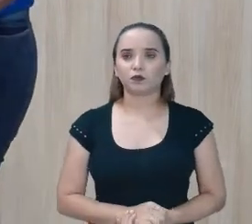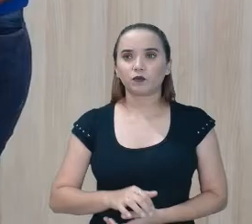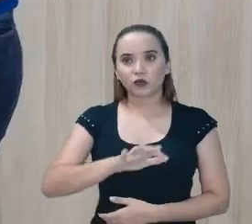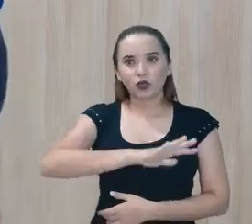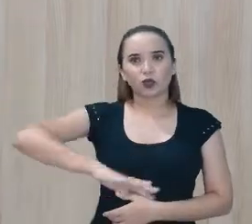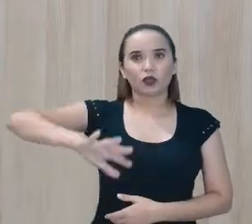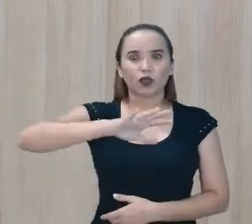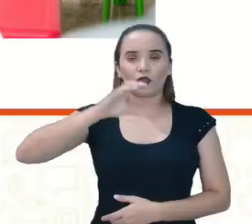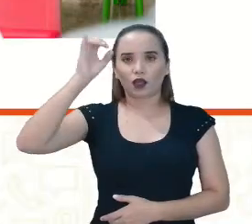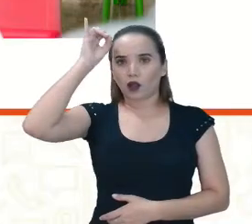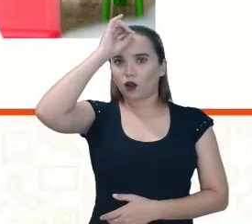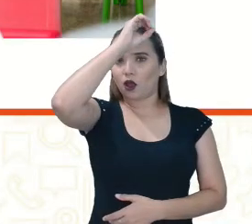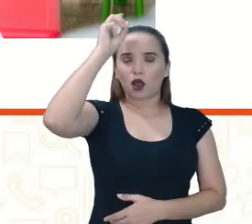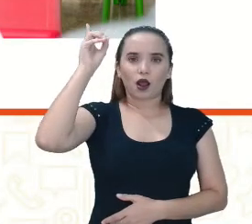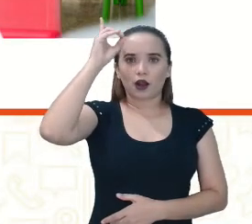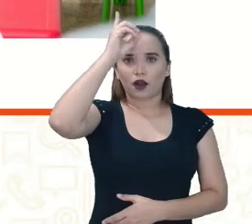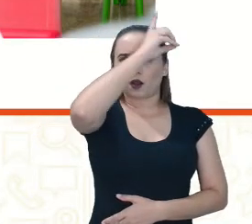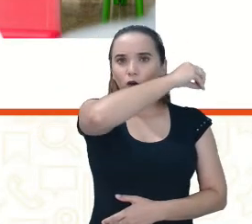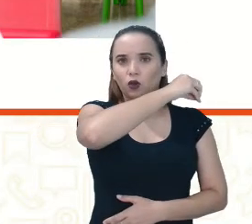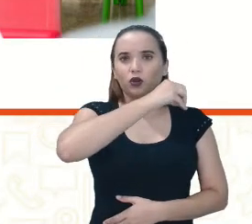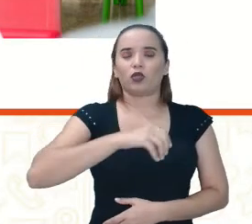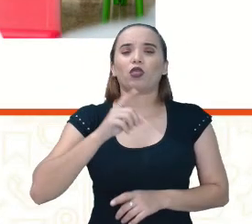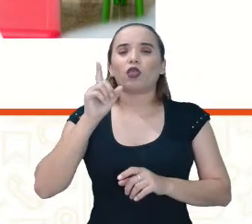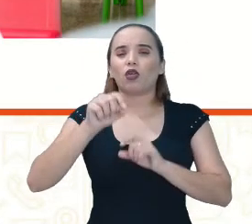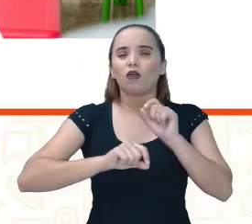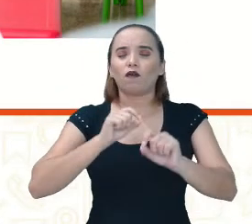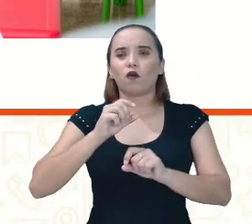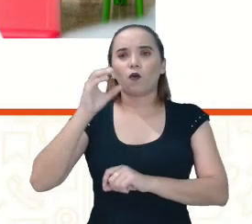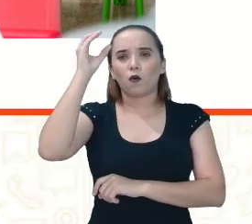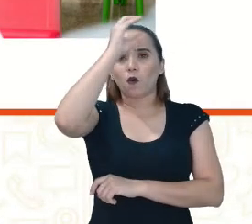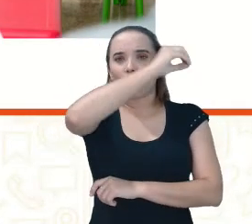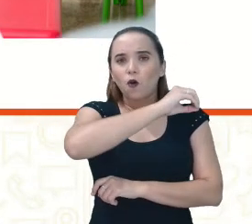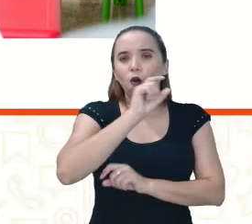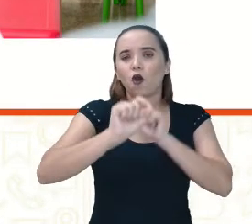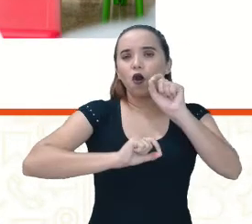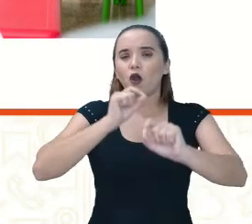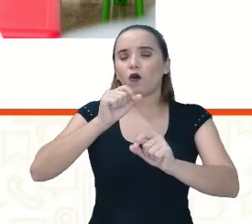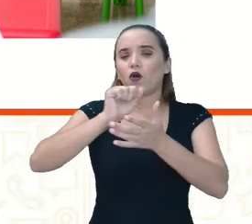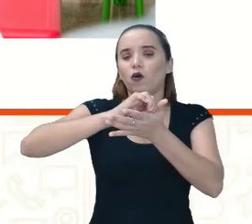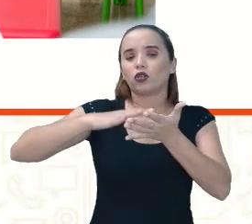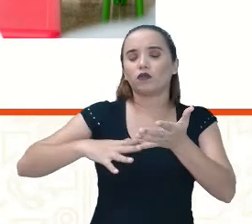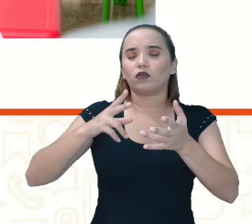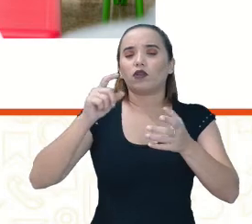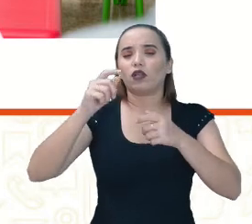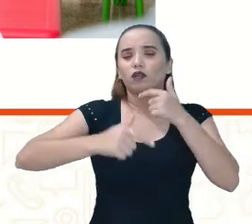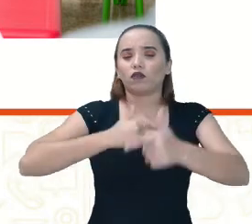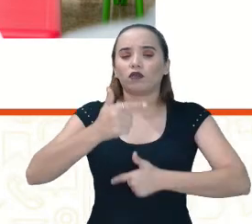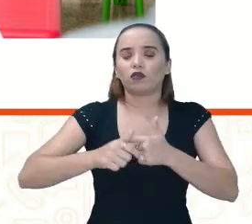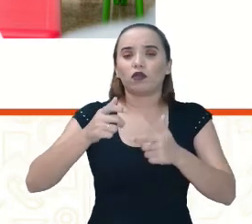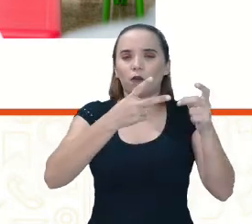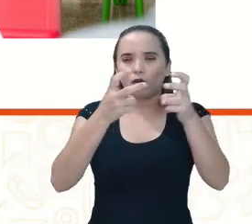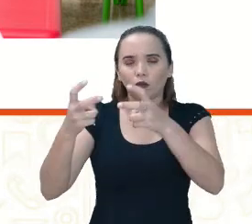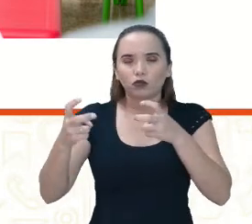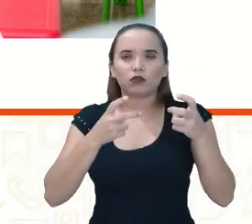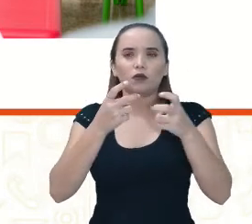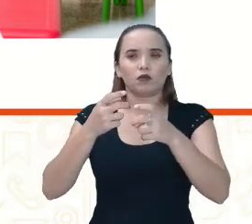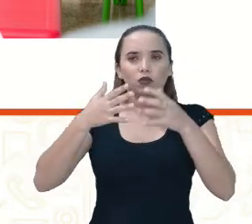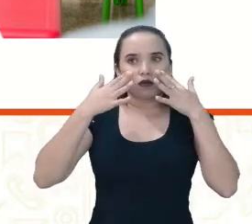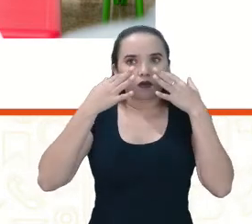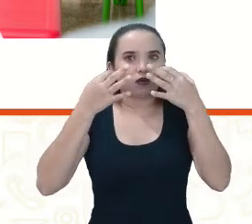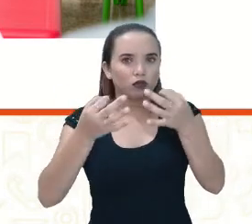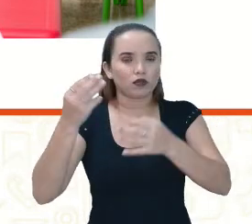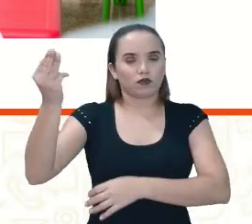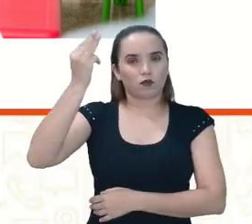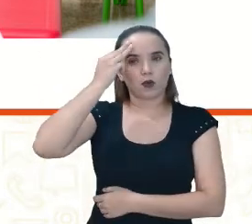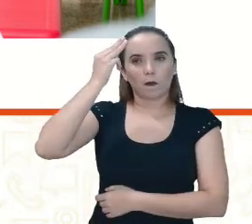área cognitiva, uma atividade como essa, então, vai trabalhar percepção, atenção, memória,